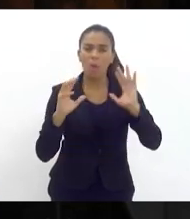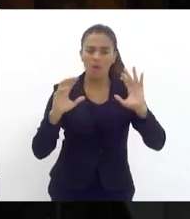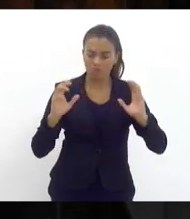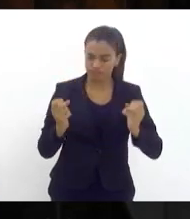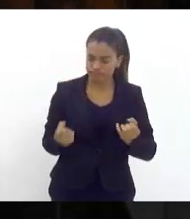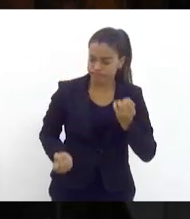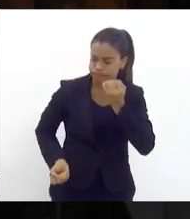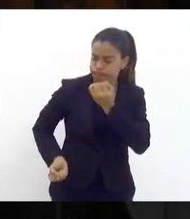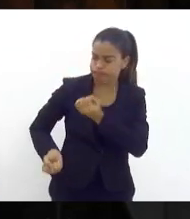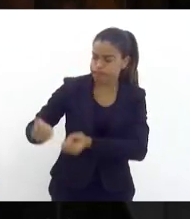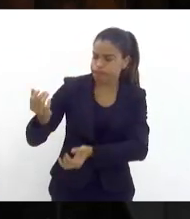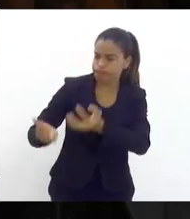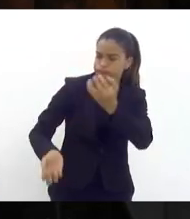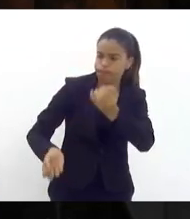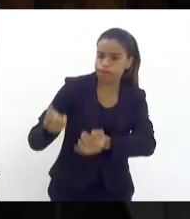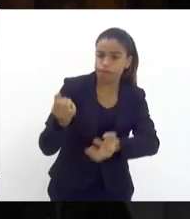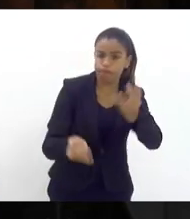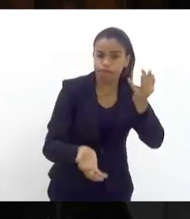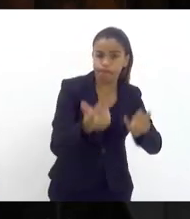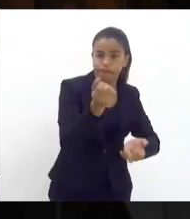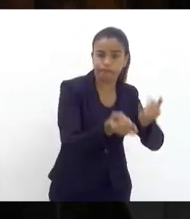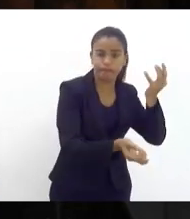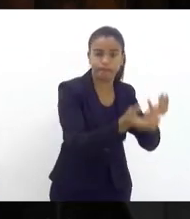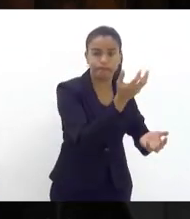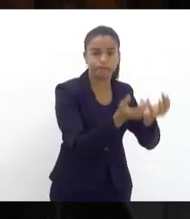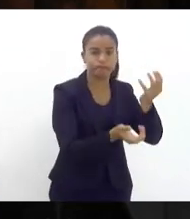e incêndios sucessivos